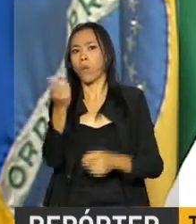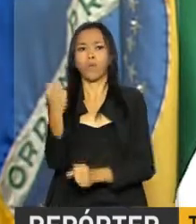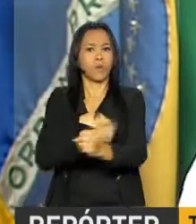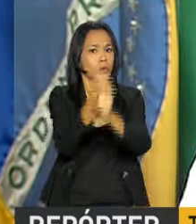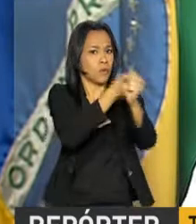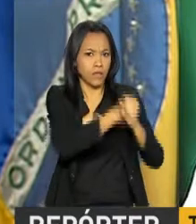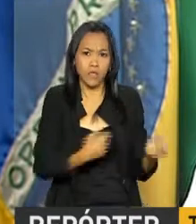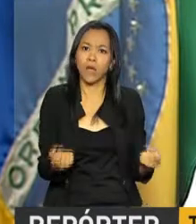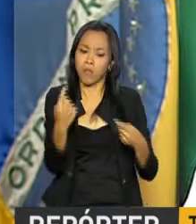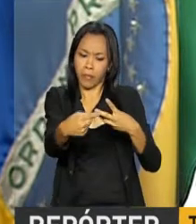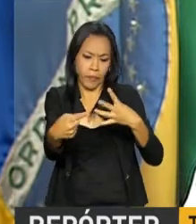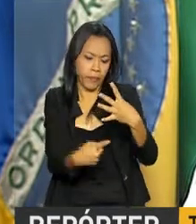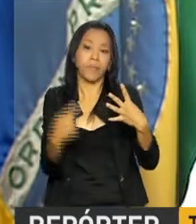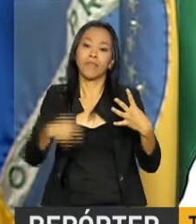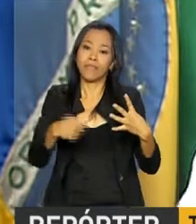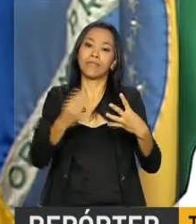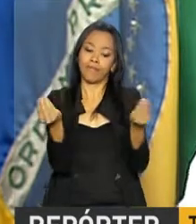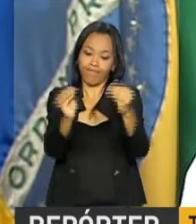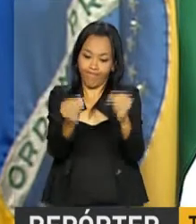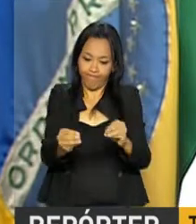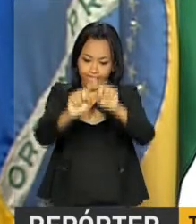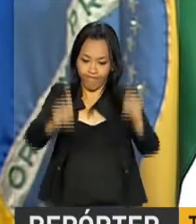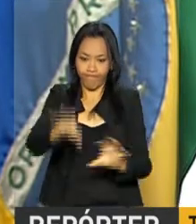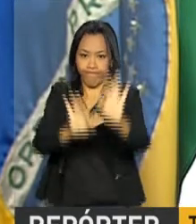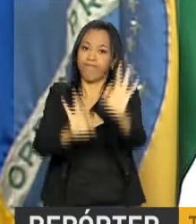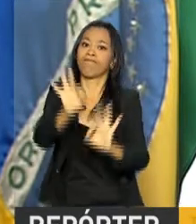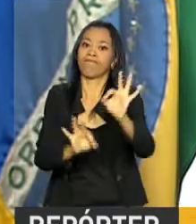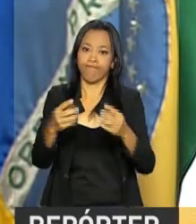O custeio, ele faz direto. Expansão